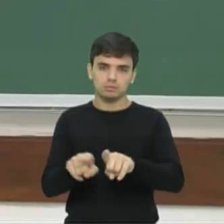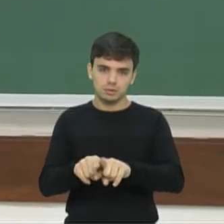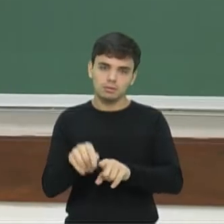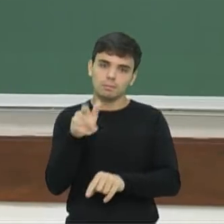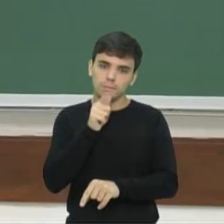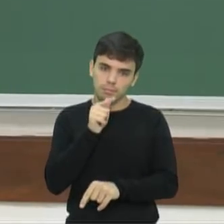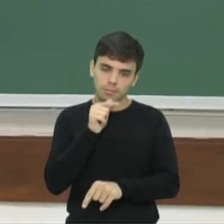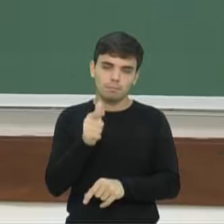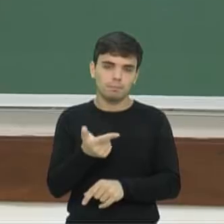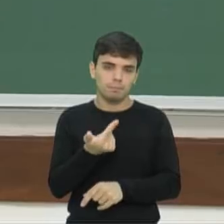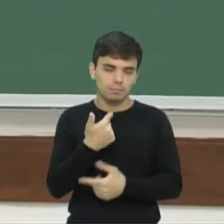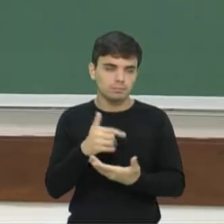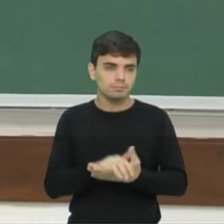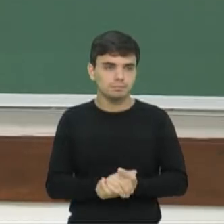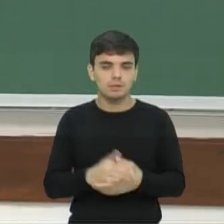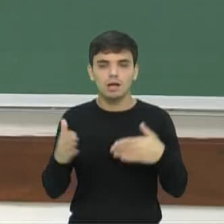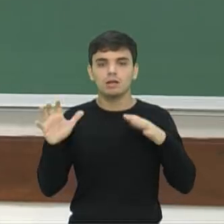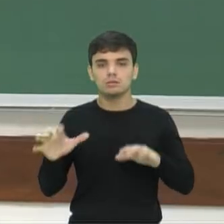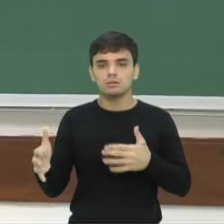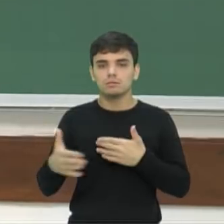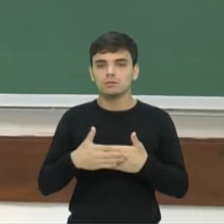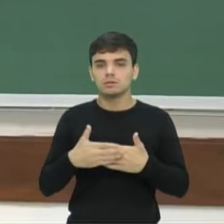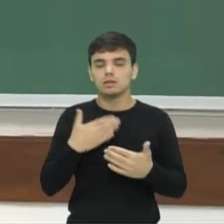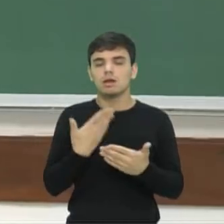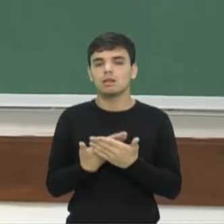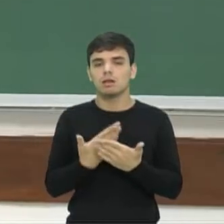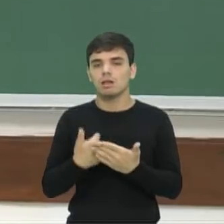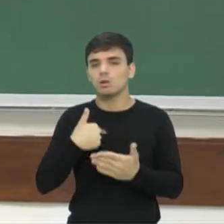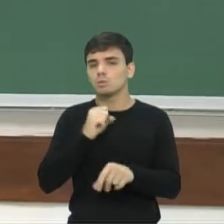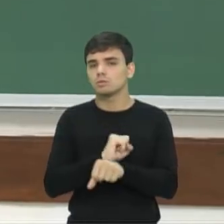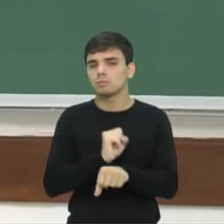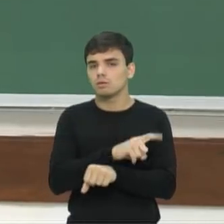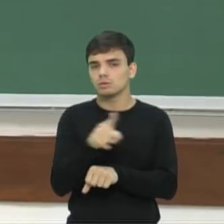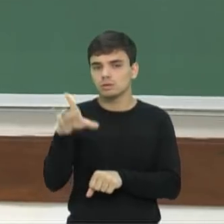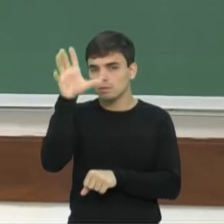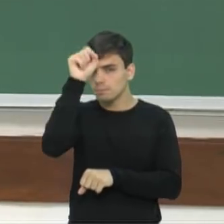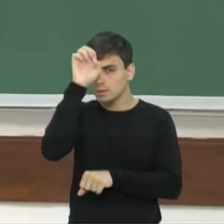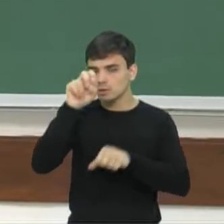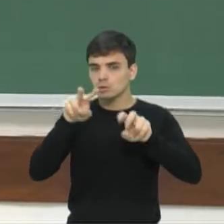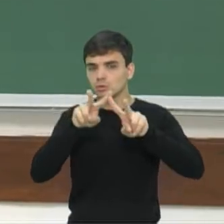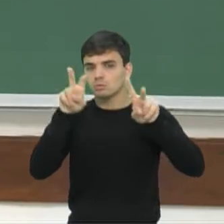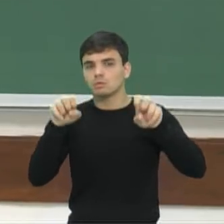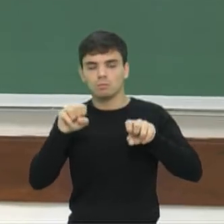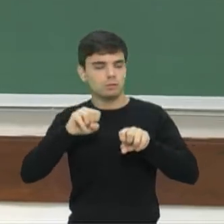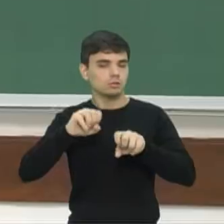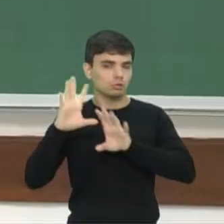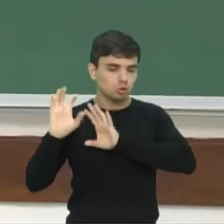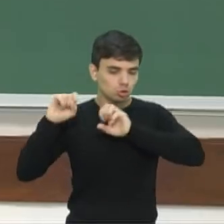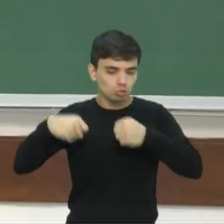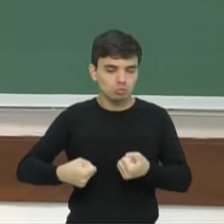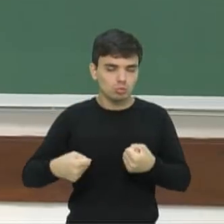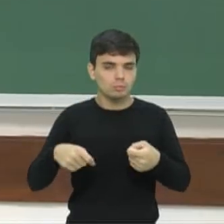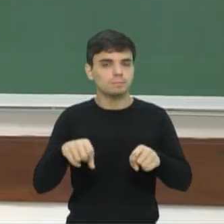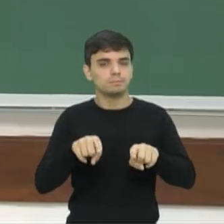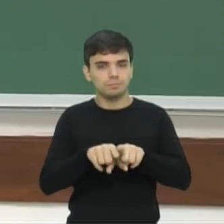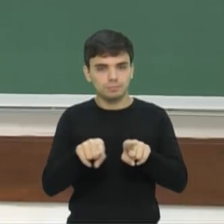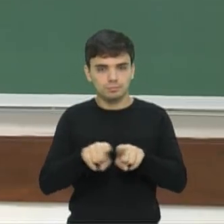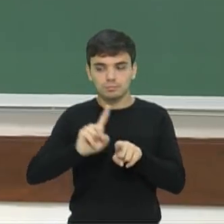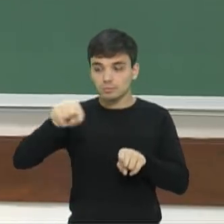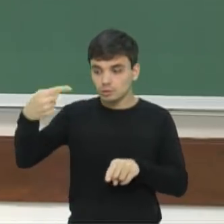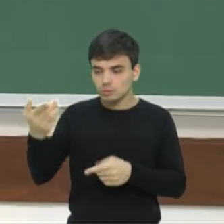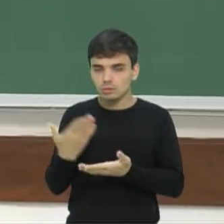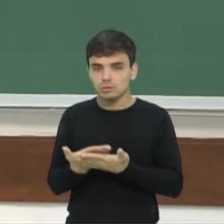hidratado. E assim fechamos a nossa aula. Espero que tenham aprendido um pouco sobre a história do judô, sobre os princípios do judô. A aula que vem